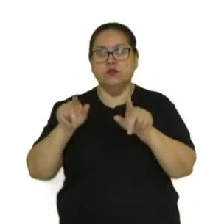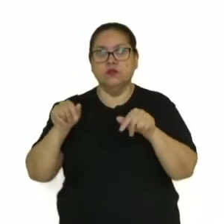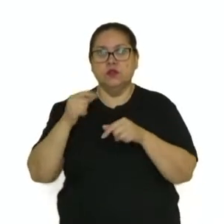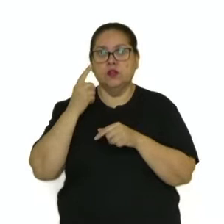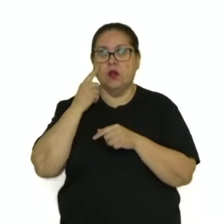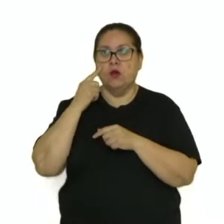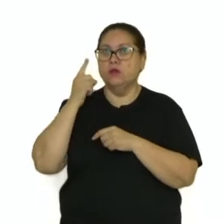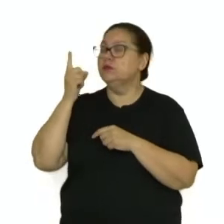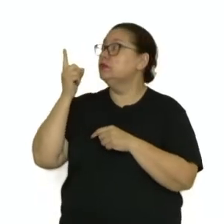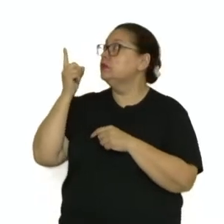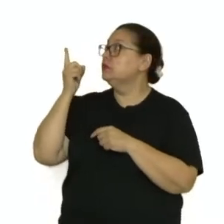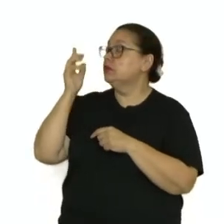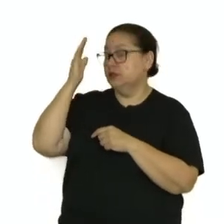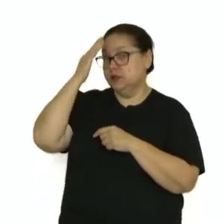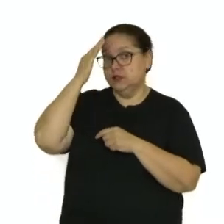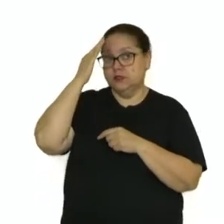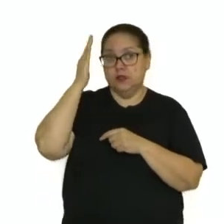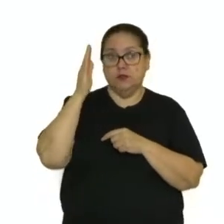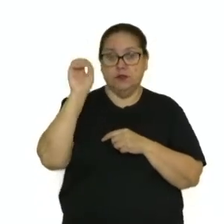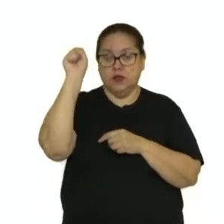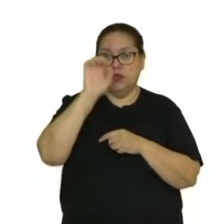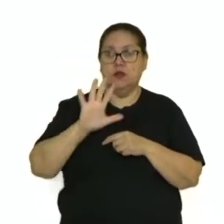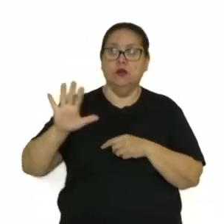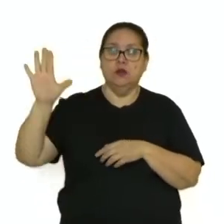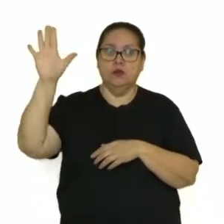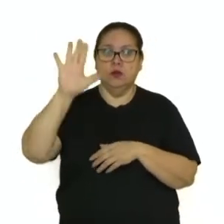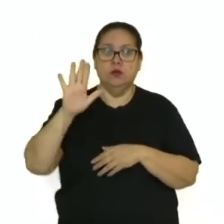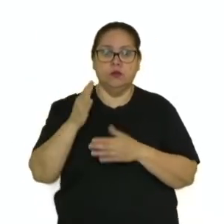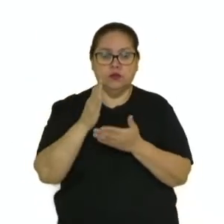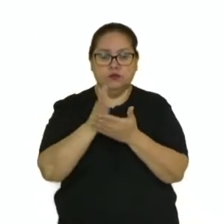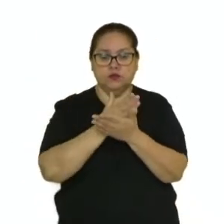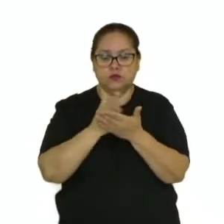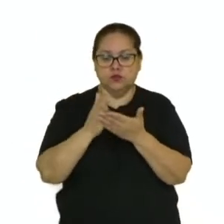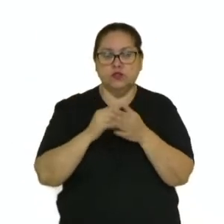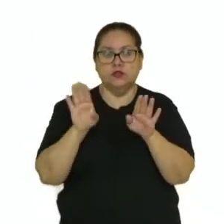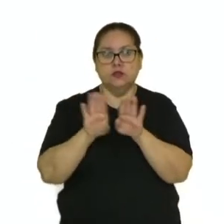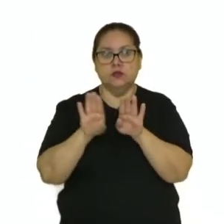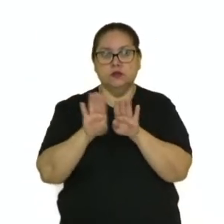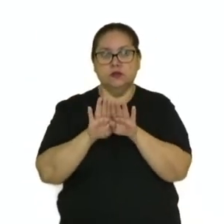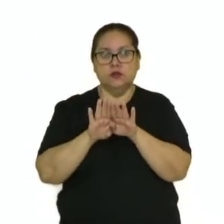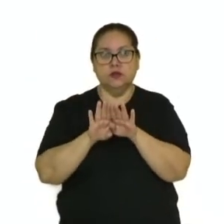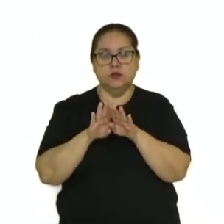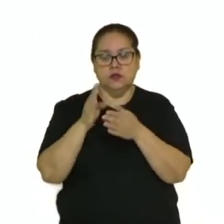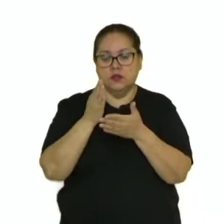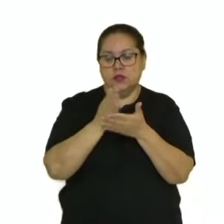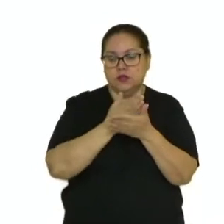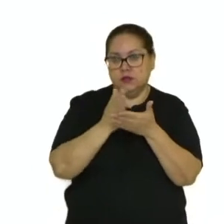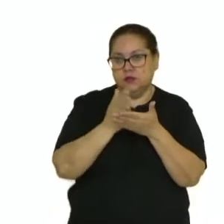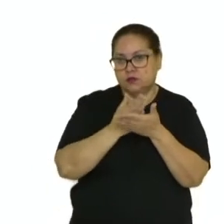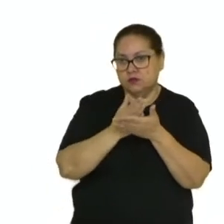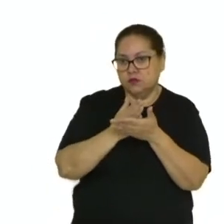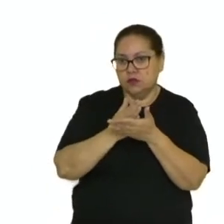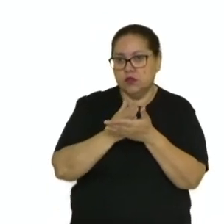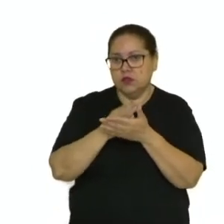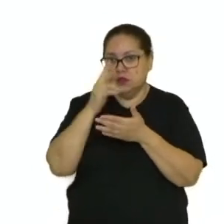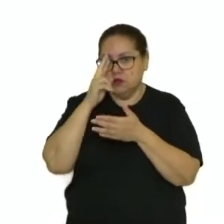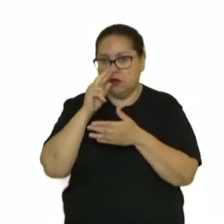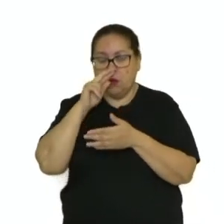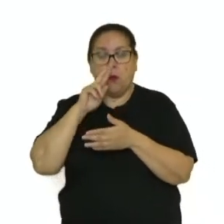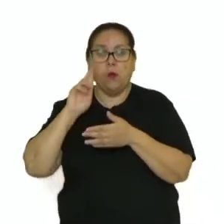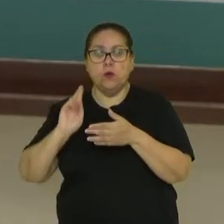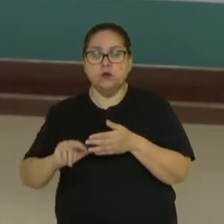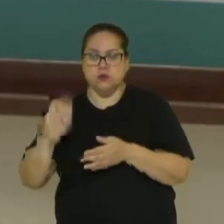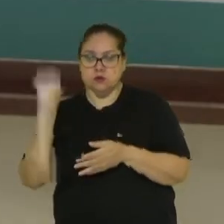Olha só. Sabemos que a Europa, né, ela está dividida também, sabemos que tem a parte russa, a parte